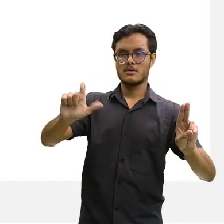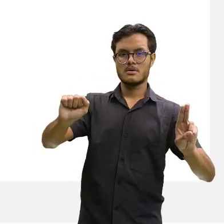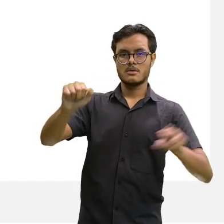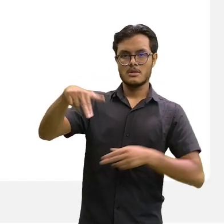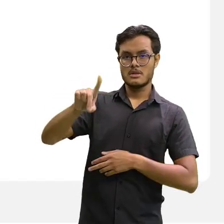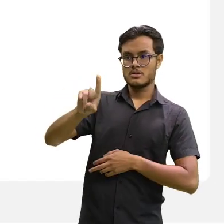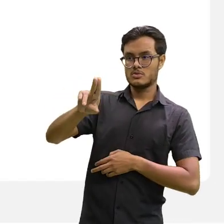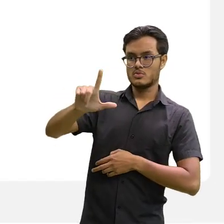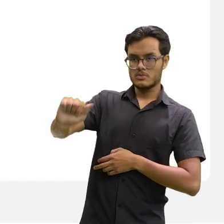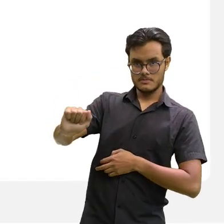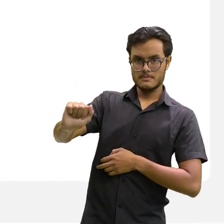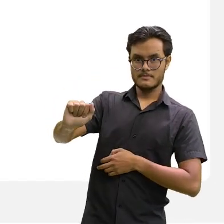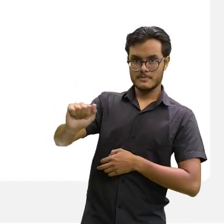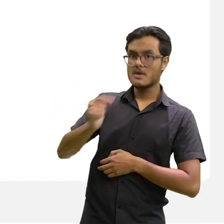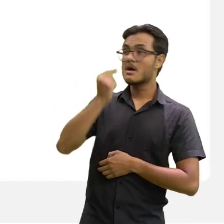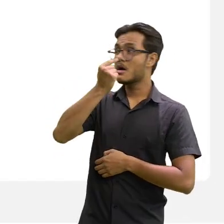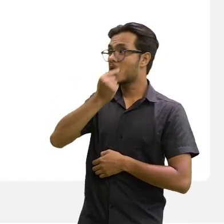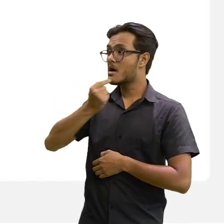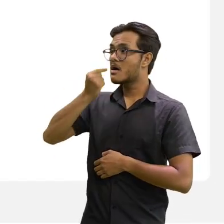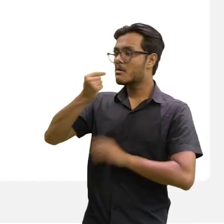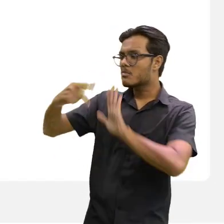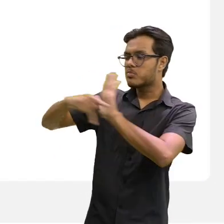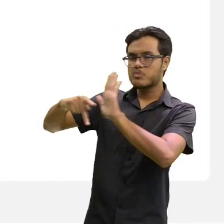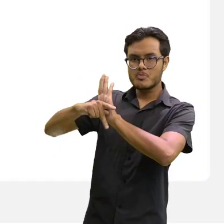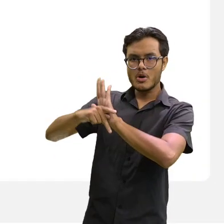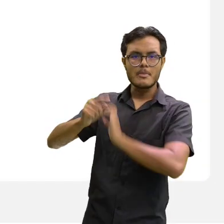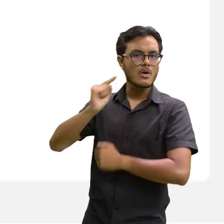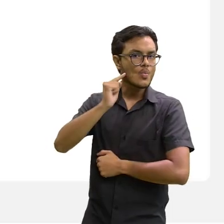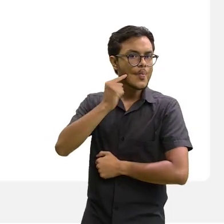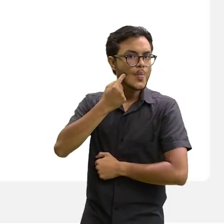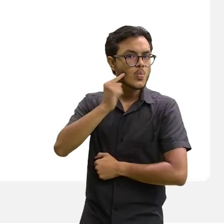na boca e são responsáveis pela produção da